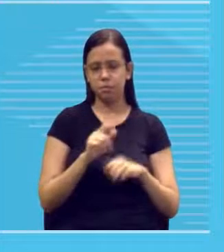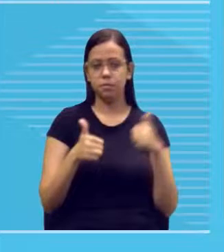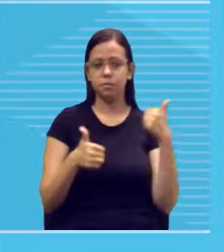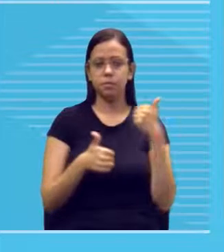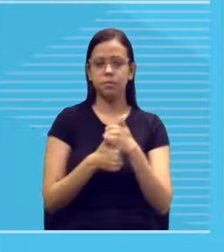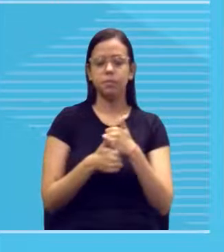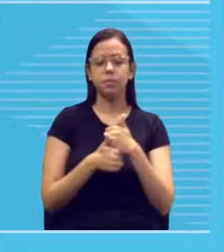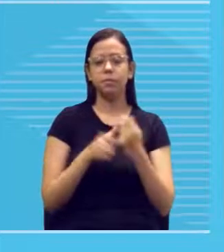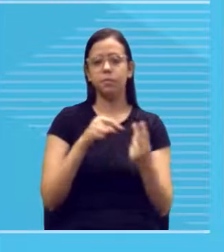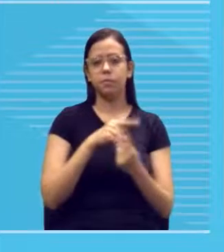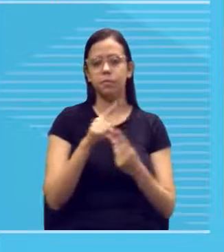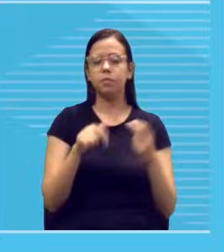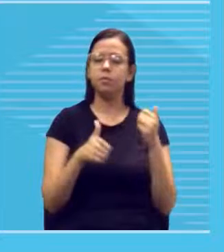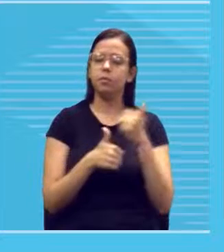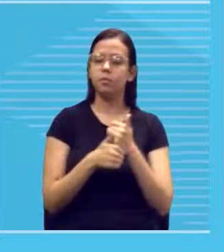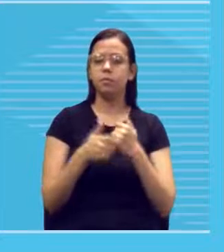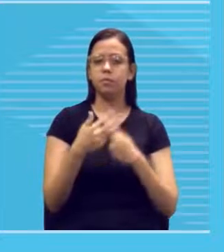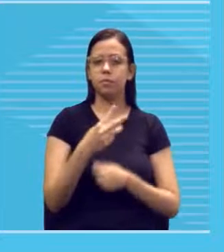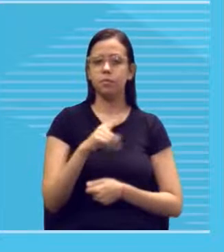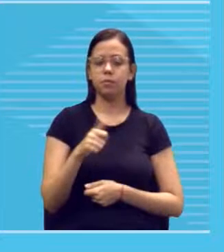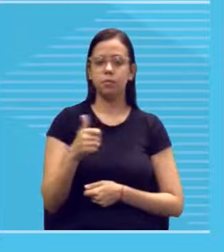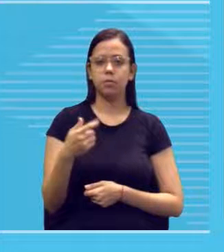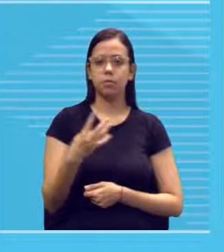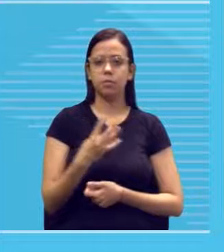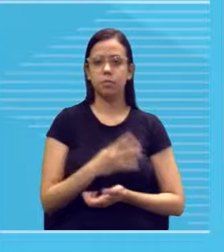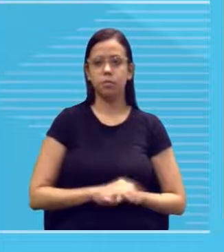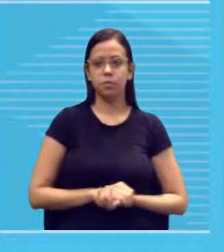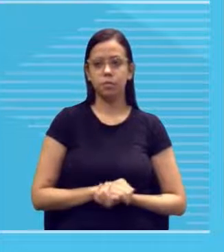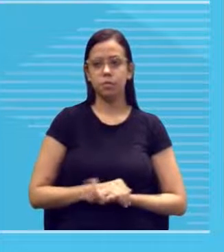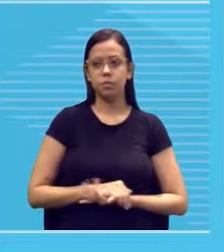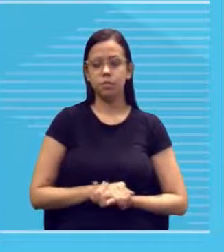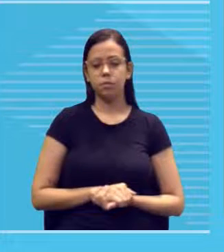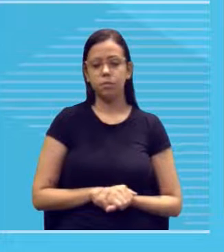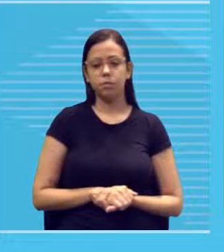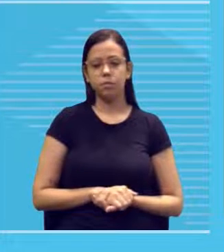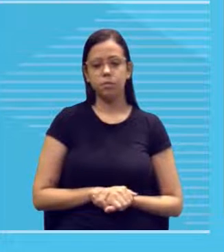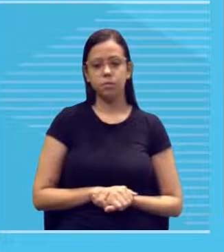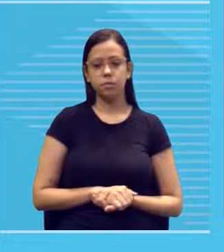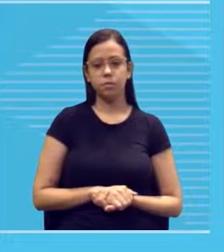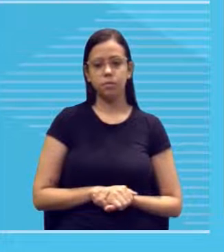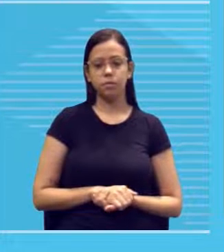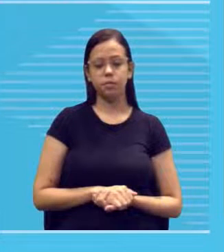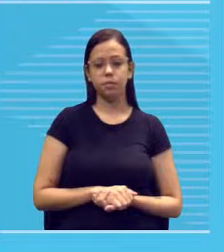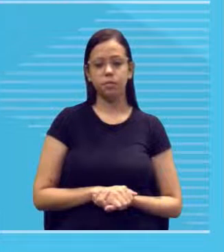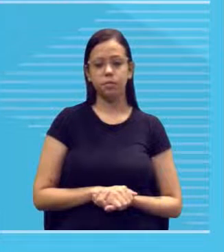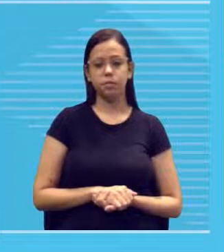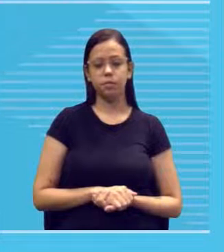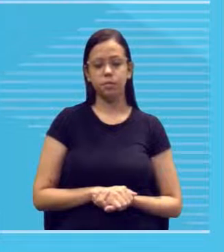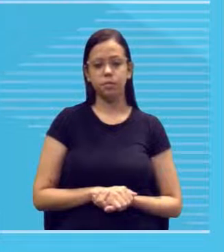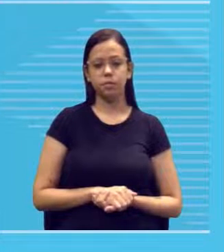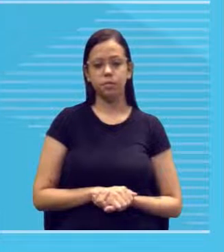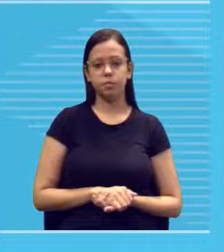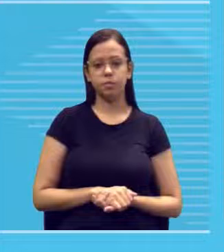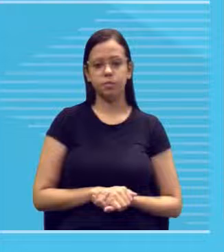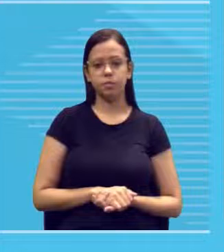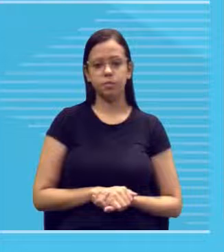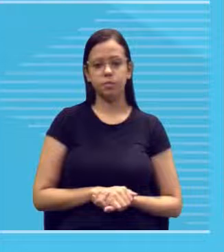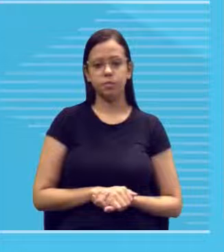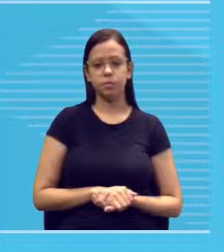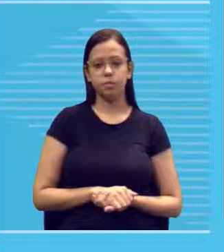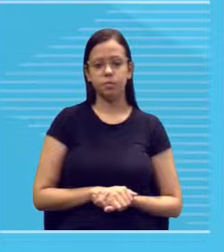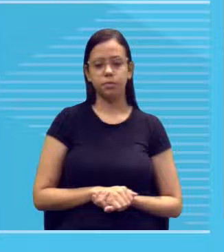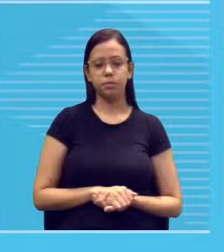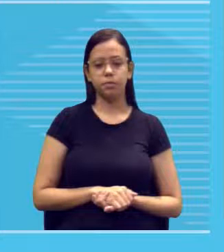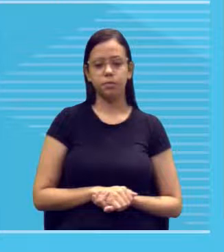substituir o pi por 3,14 tá aí vim aqui a nossa resposta você